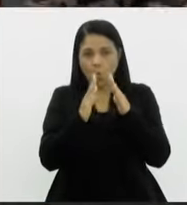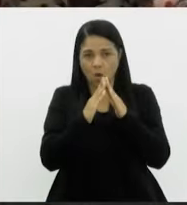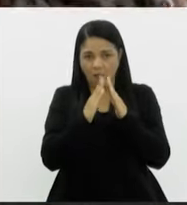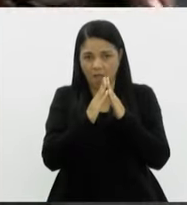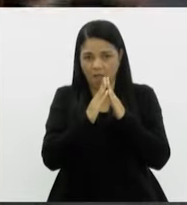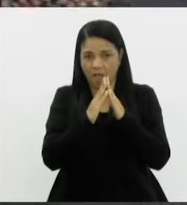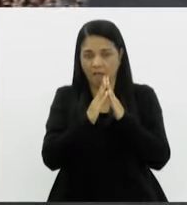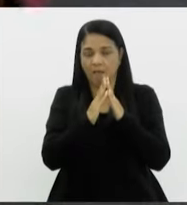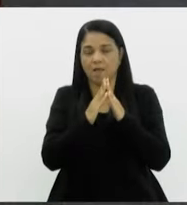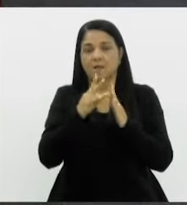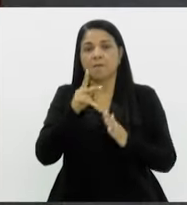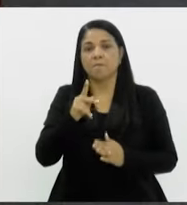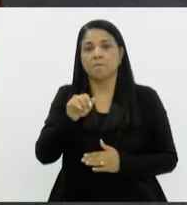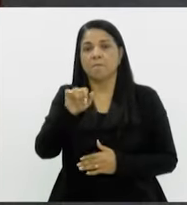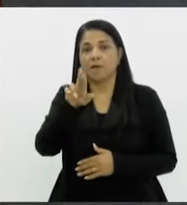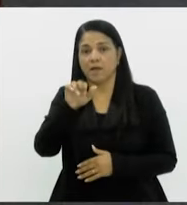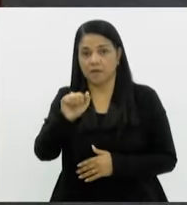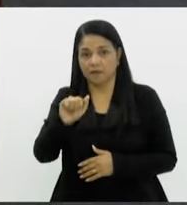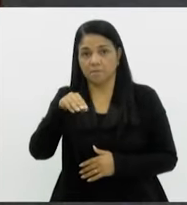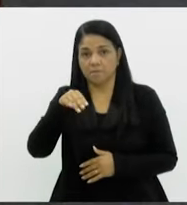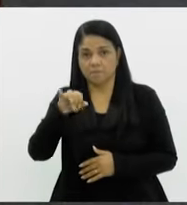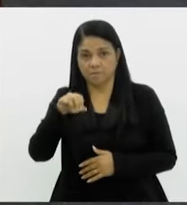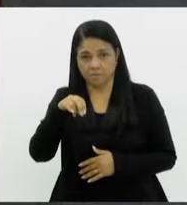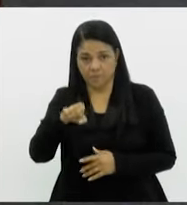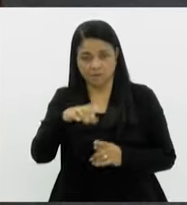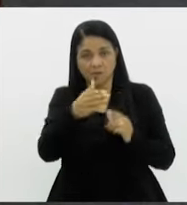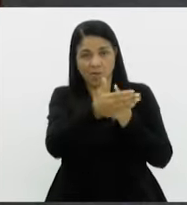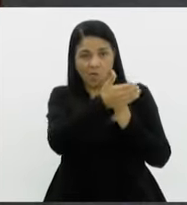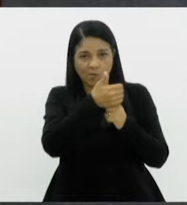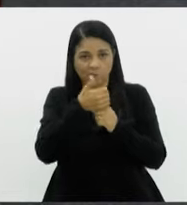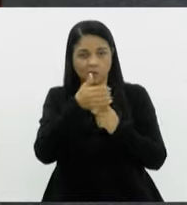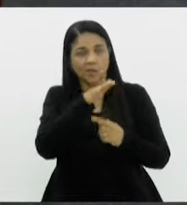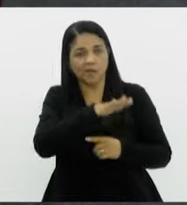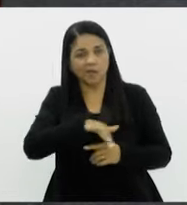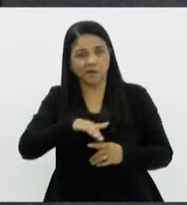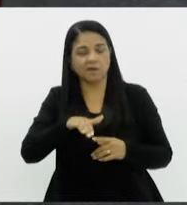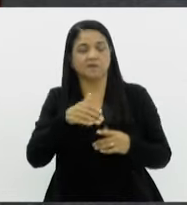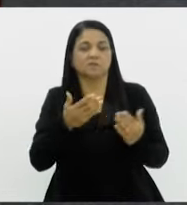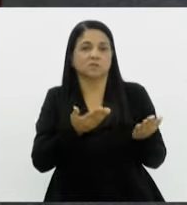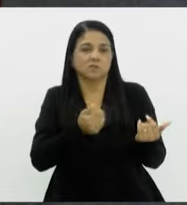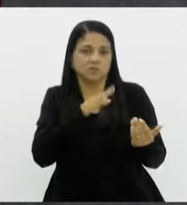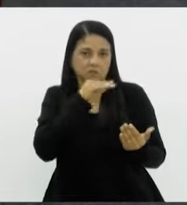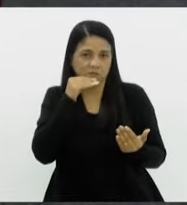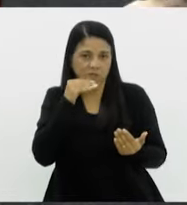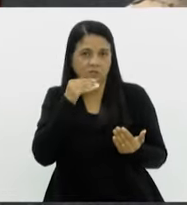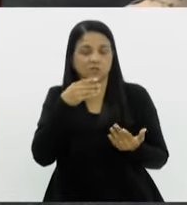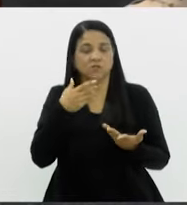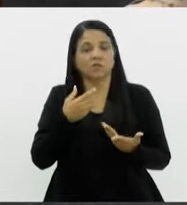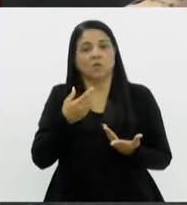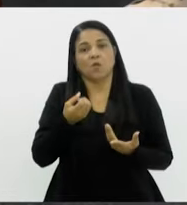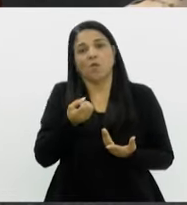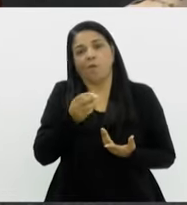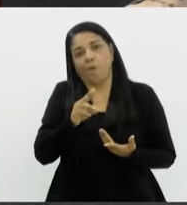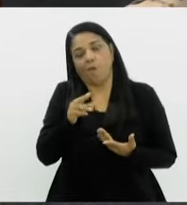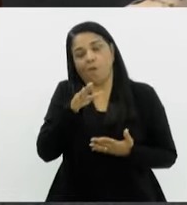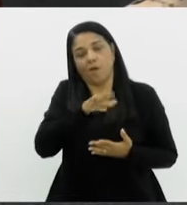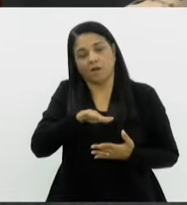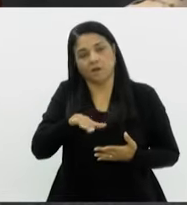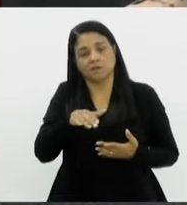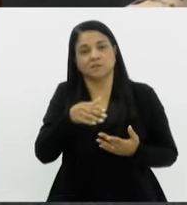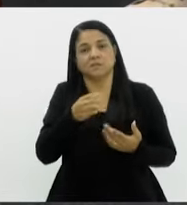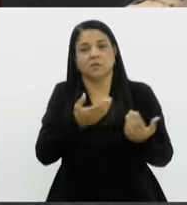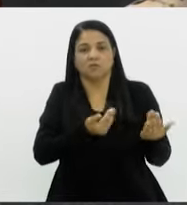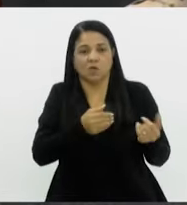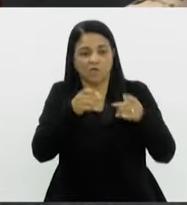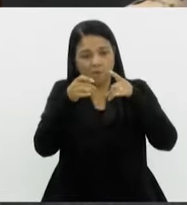criando benefício de auxílio à adoção para o acolhimento da criança ou adolescente órfão ou abandonado, como a deputada citou aqui,